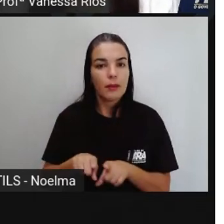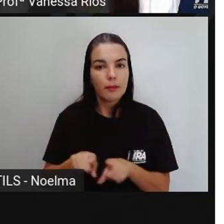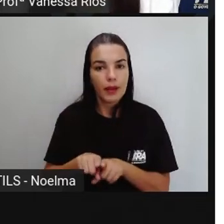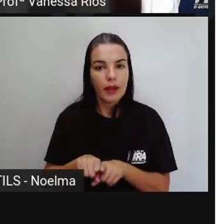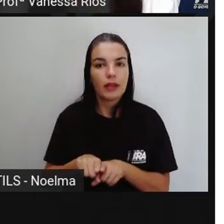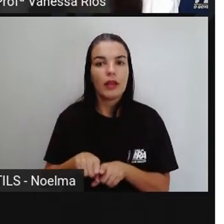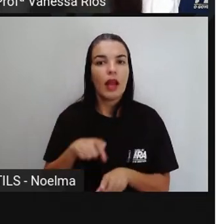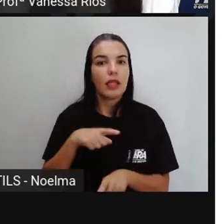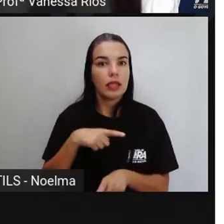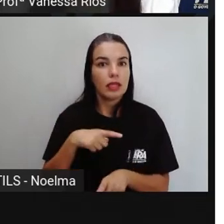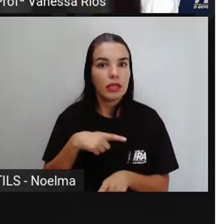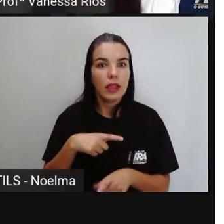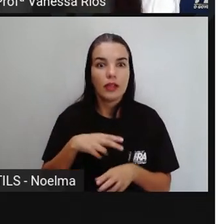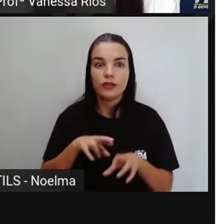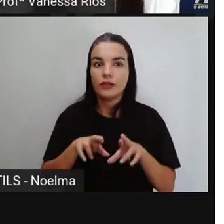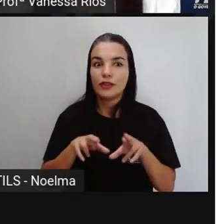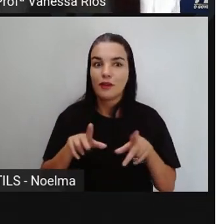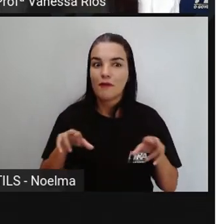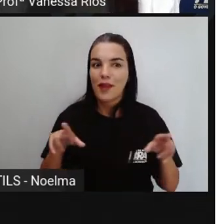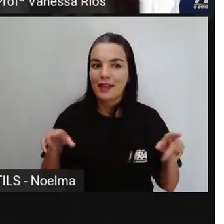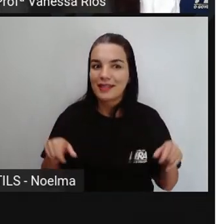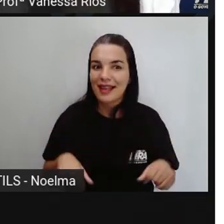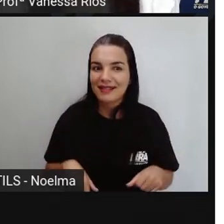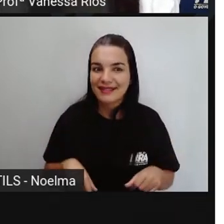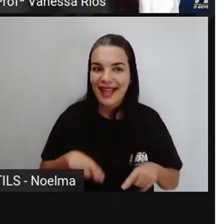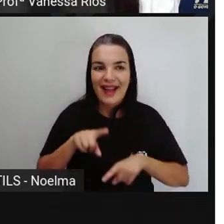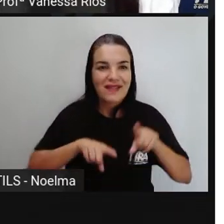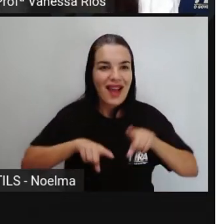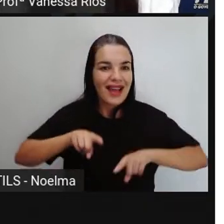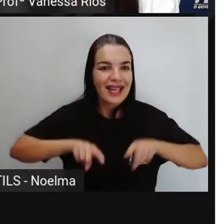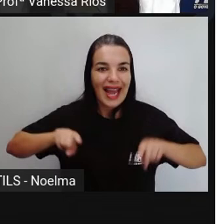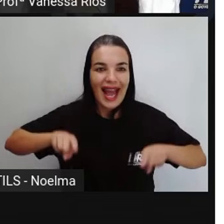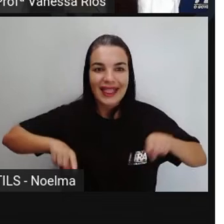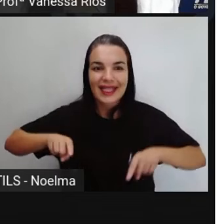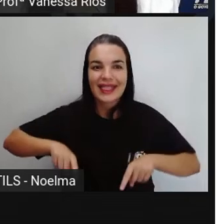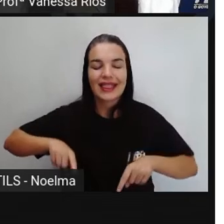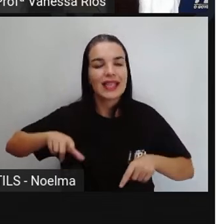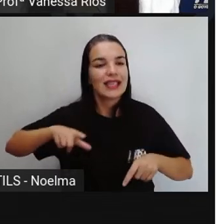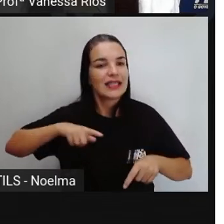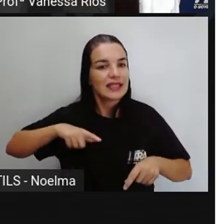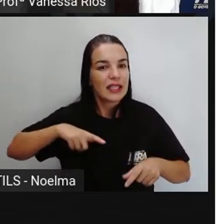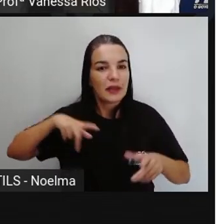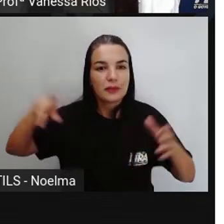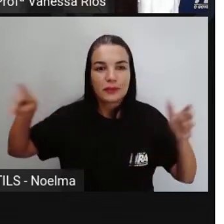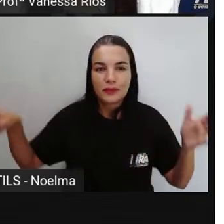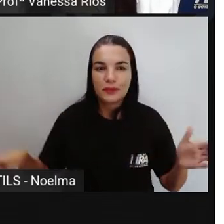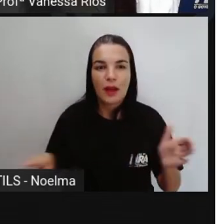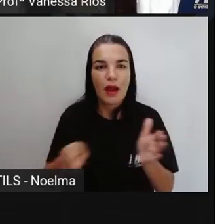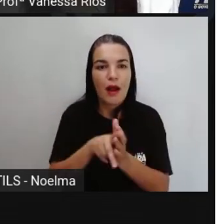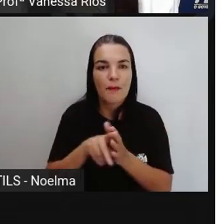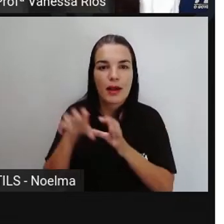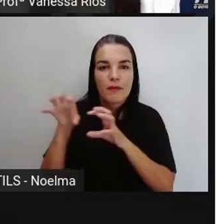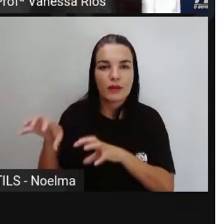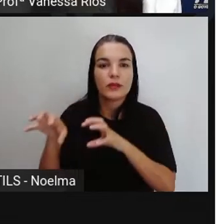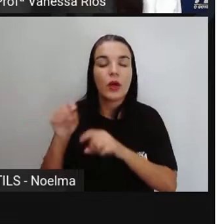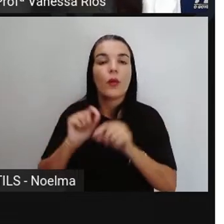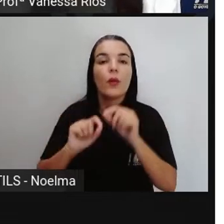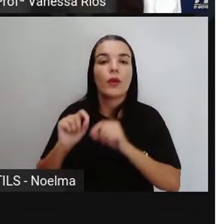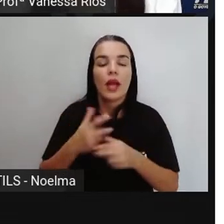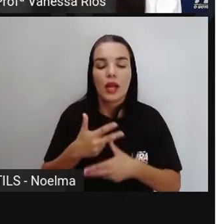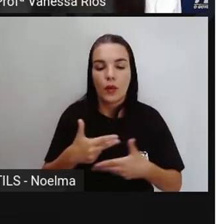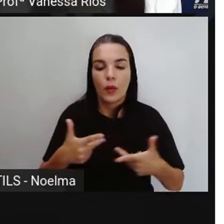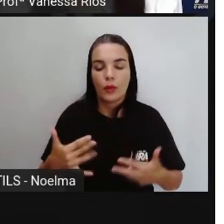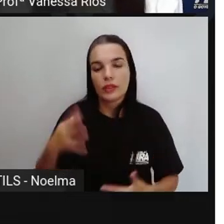da Bahia ela é muito diversa, mas de forma significativa ela é influenciada por ingredientes e